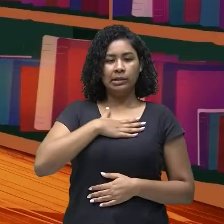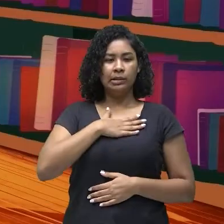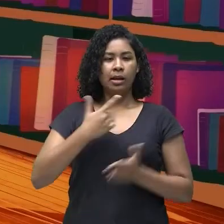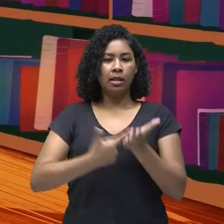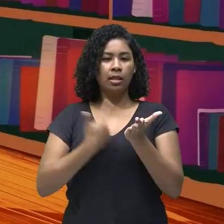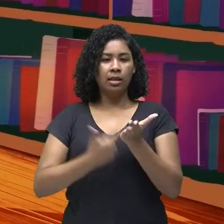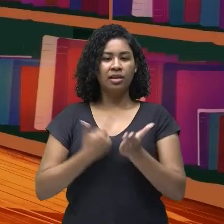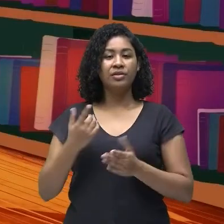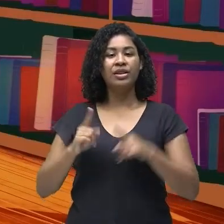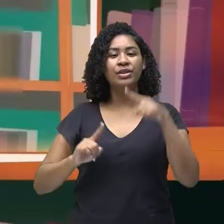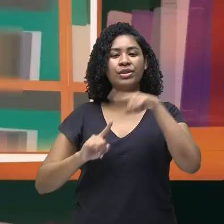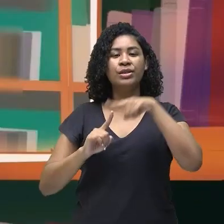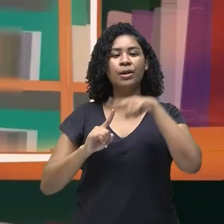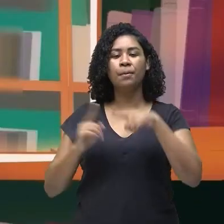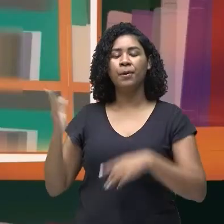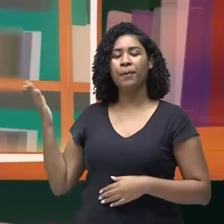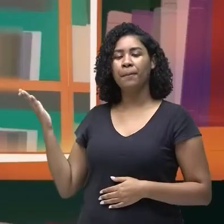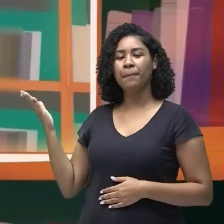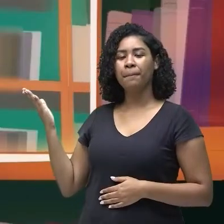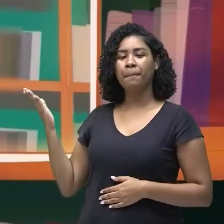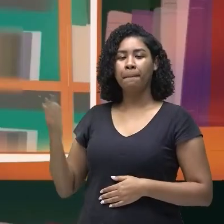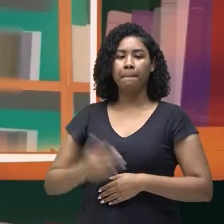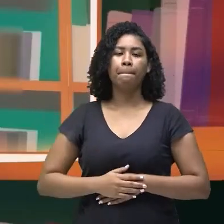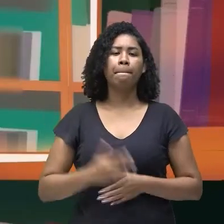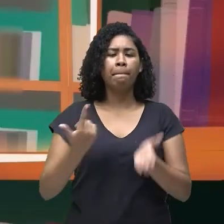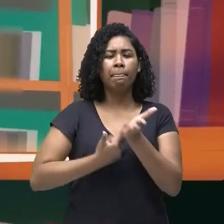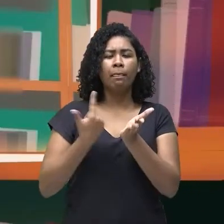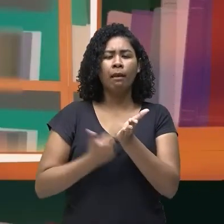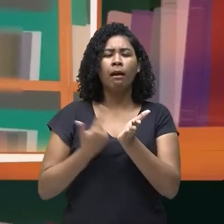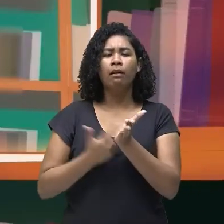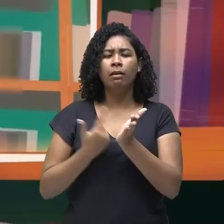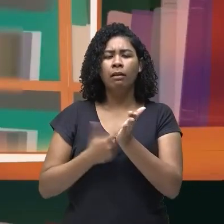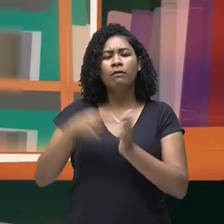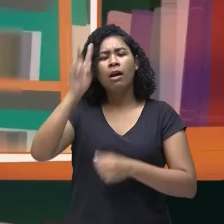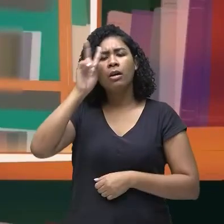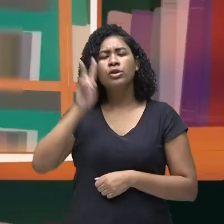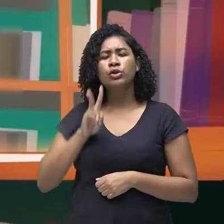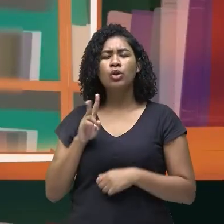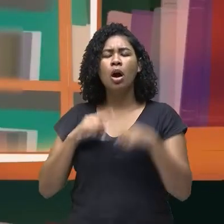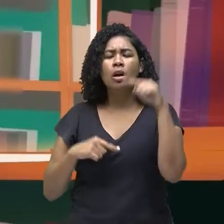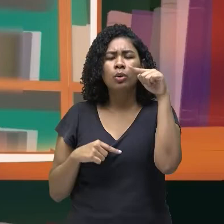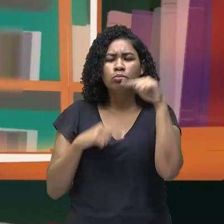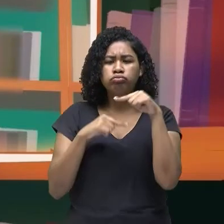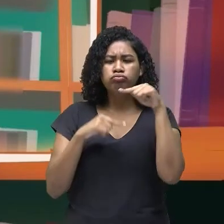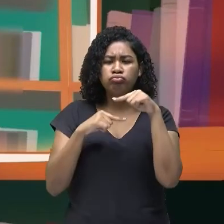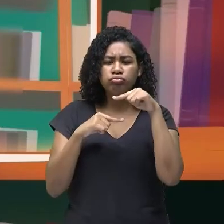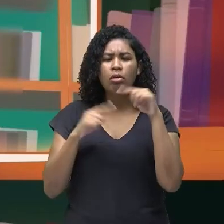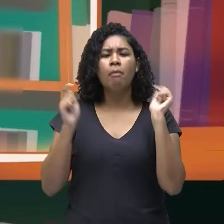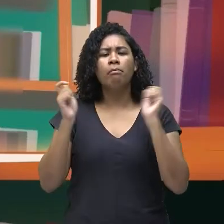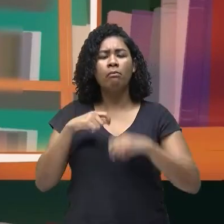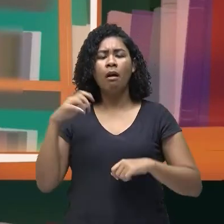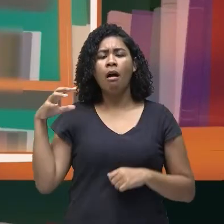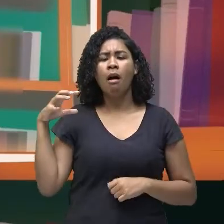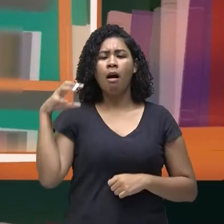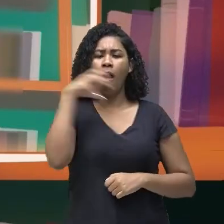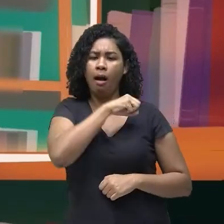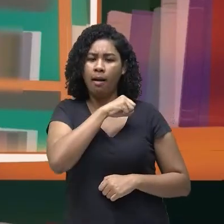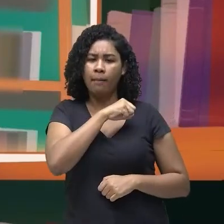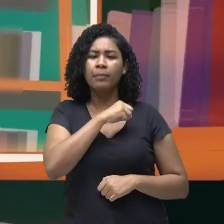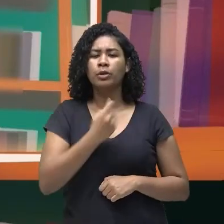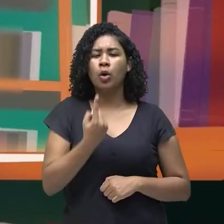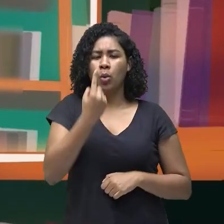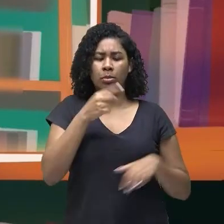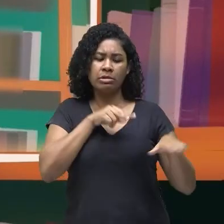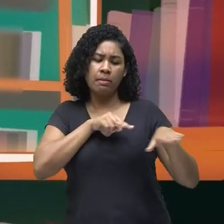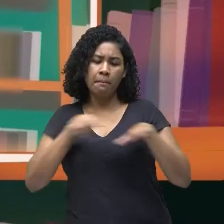books, que são livrinhos curtinhos, de histórias curtas que eu posso terminar aí em uma